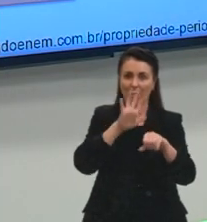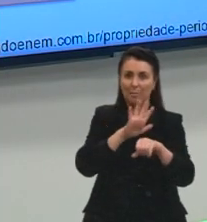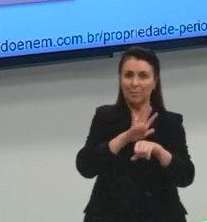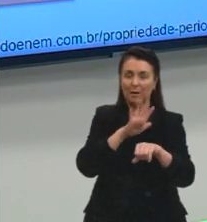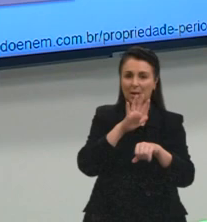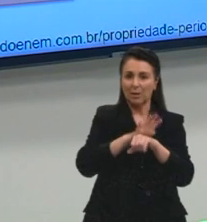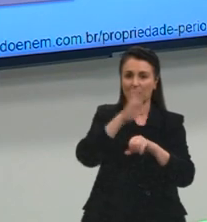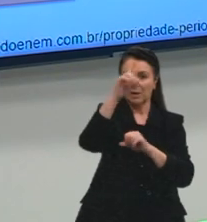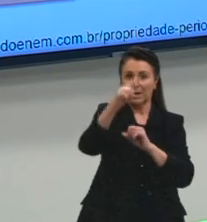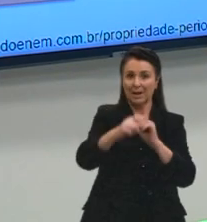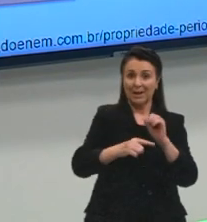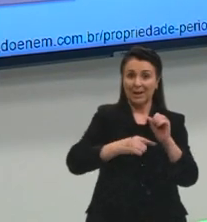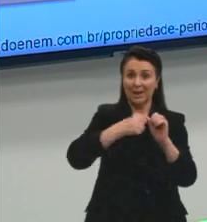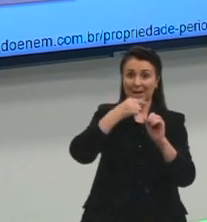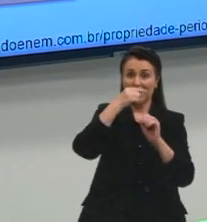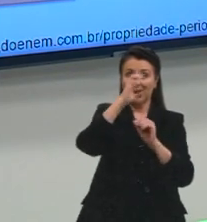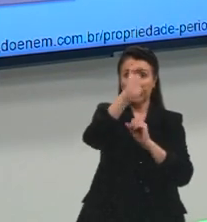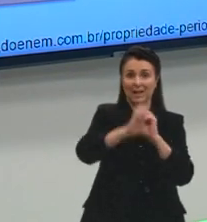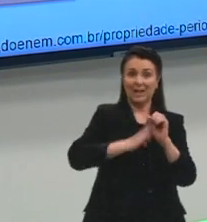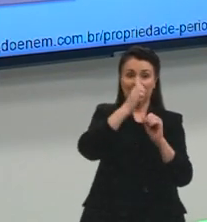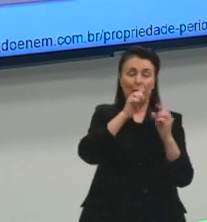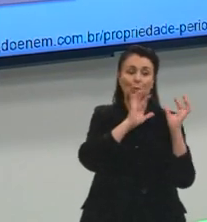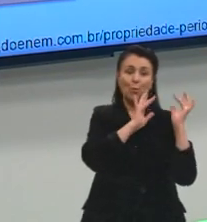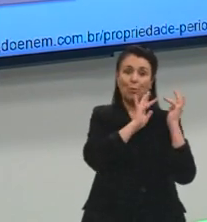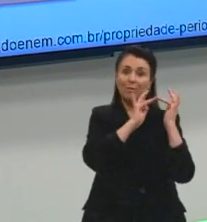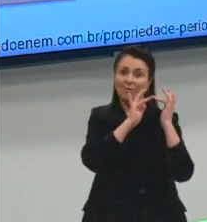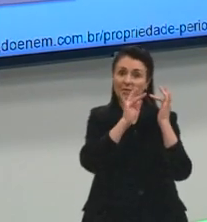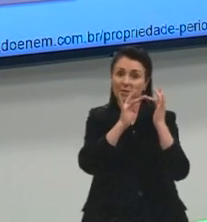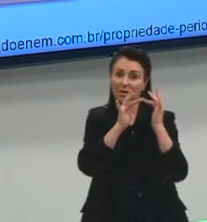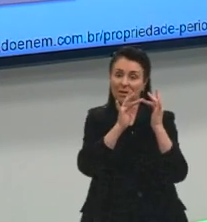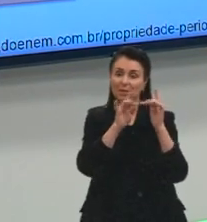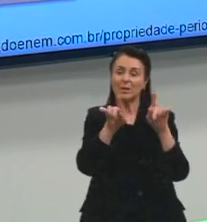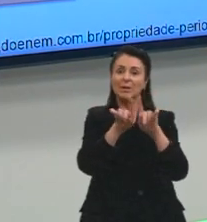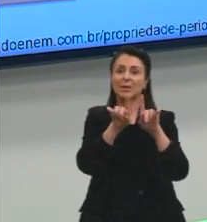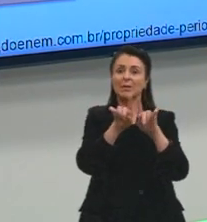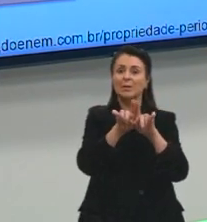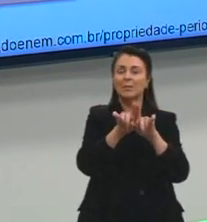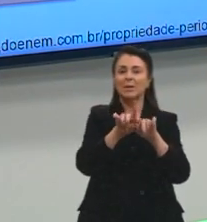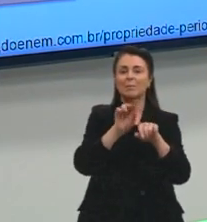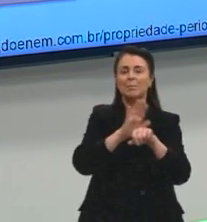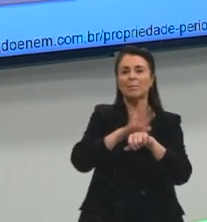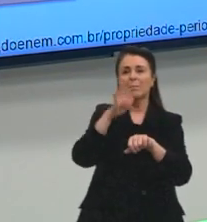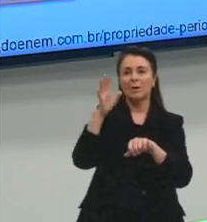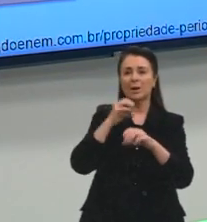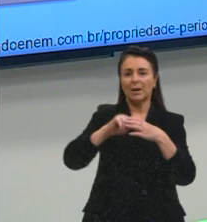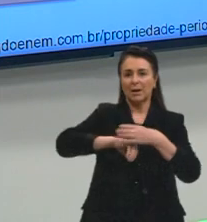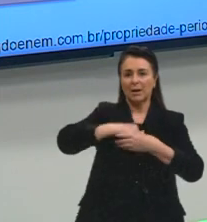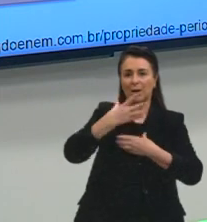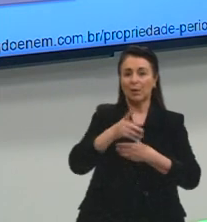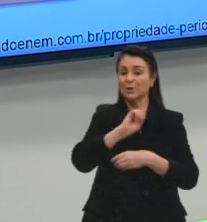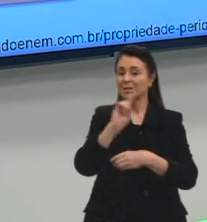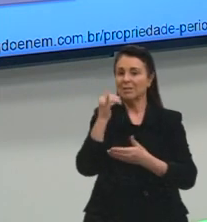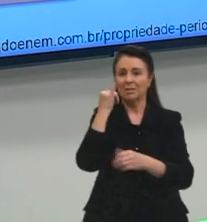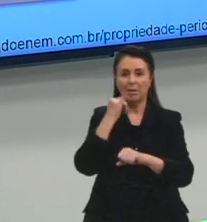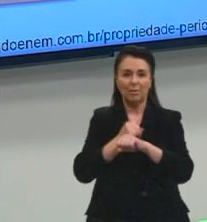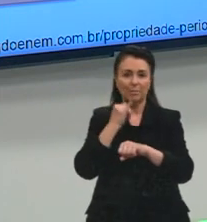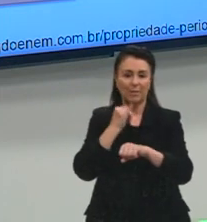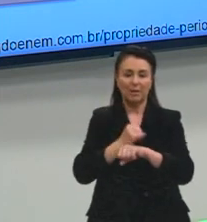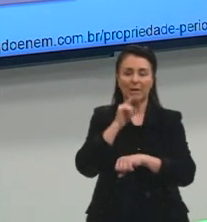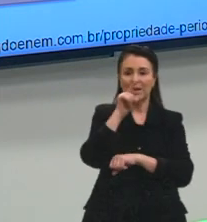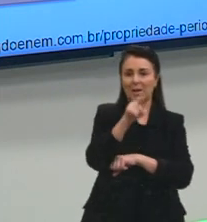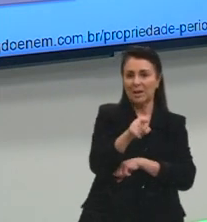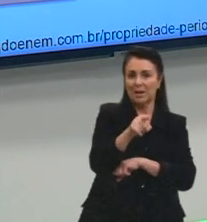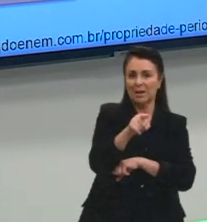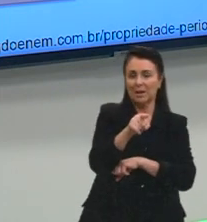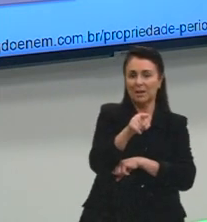eletroafinidade uma maior eletronegatividade e o maior caráter não metálico eles